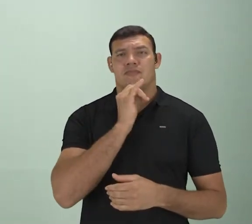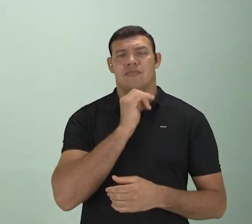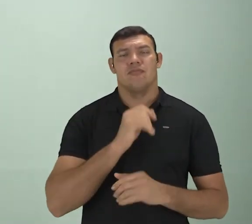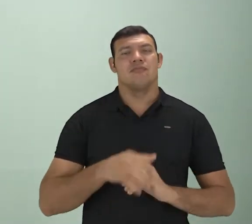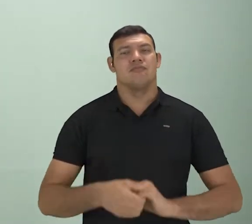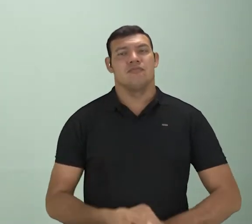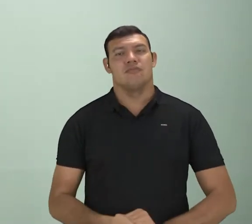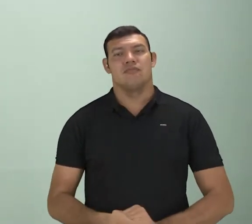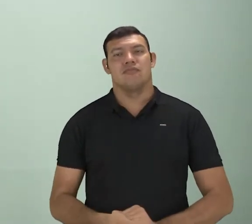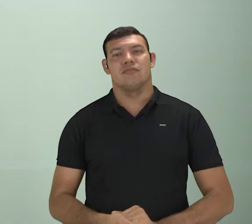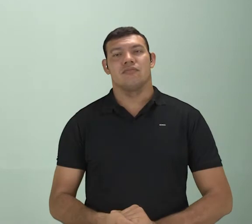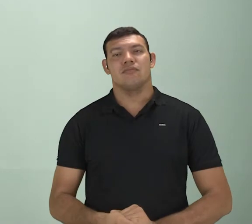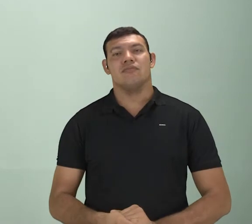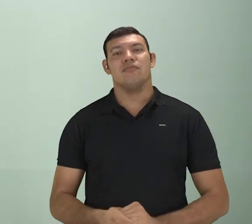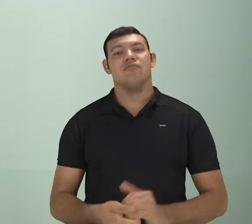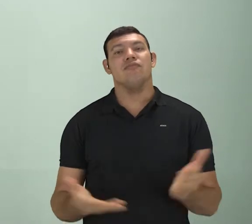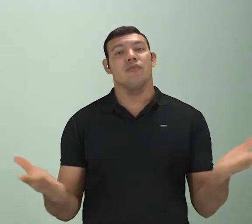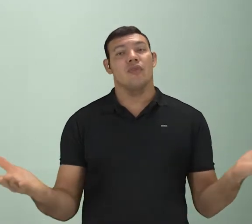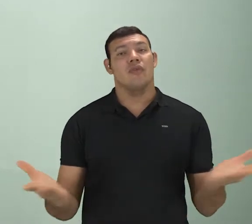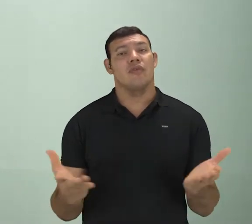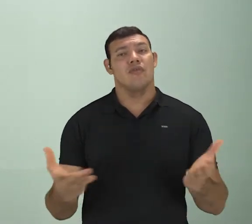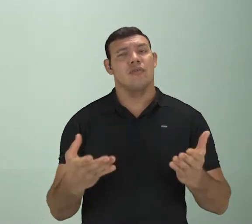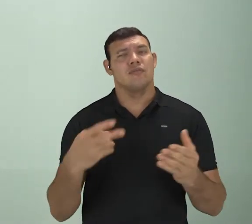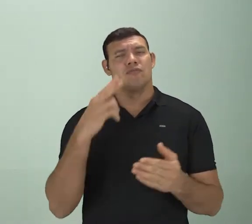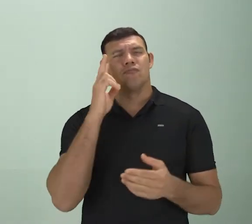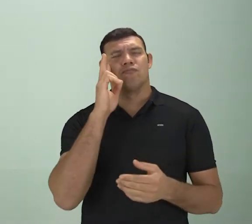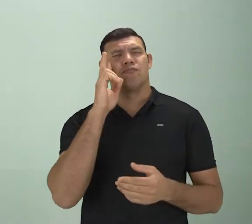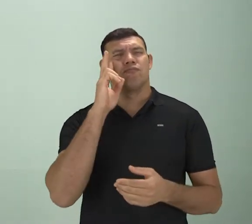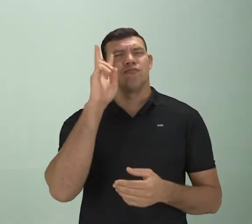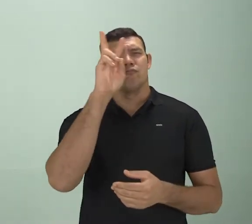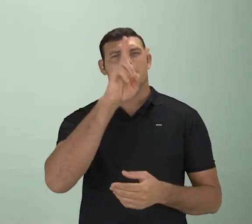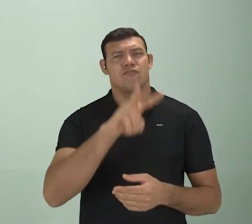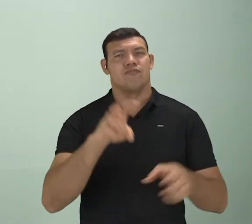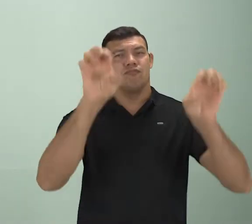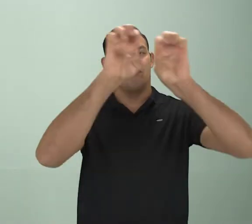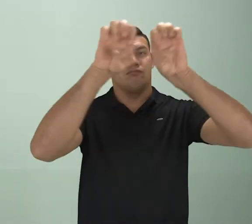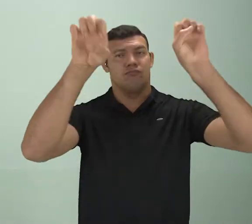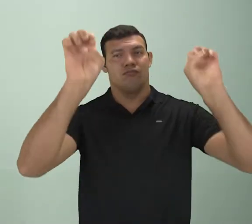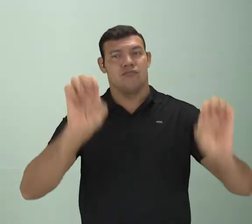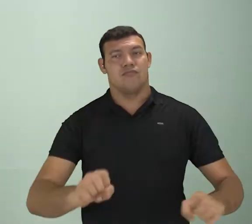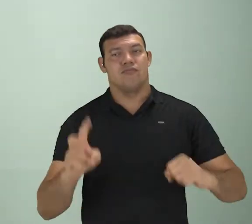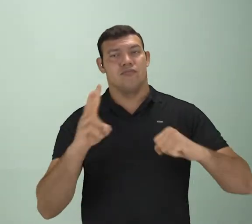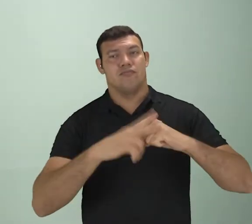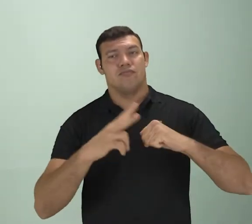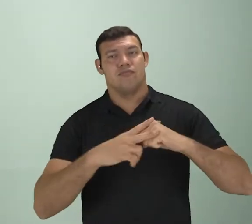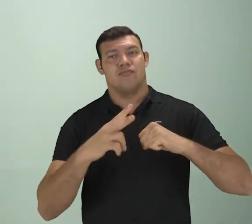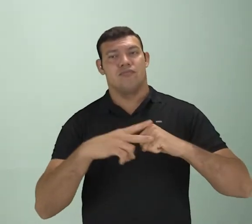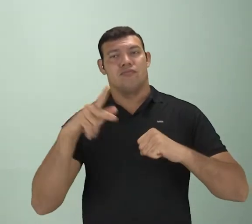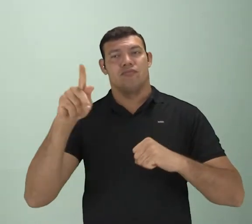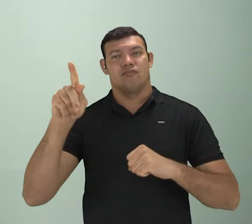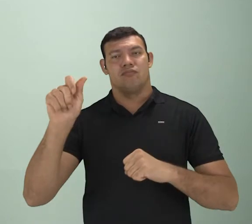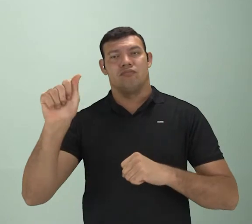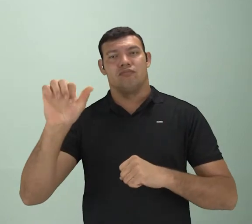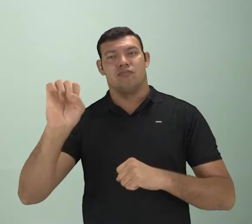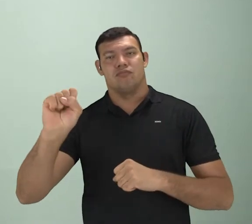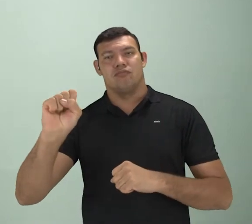check-out chapter vamos tirar um pouco da estrutura do passado perfeita na forma negativa quem